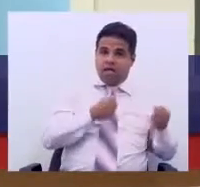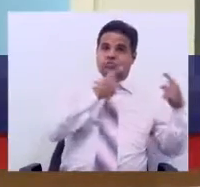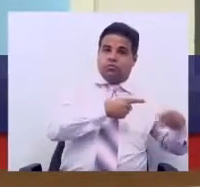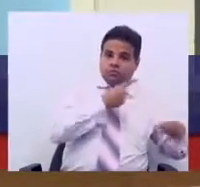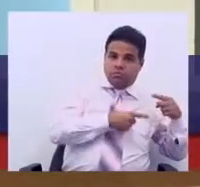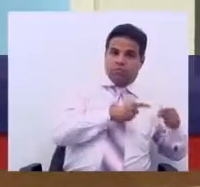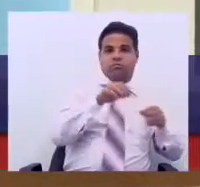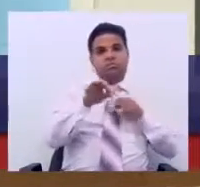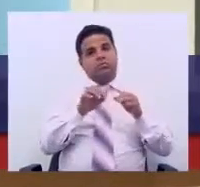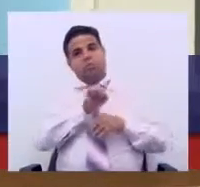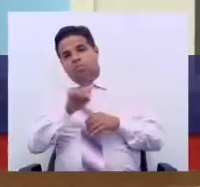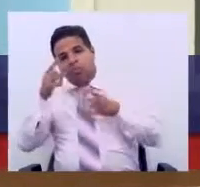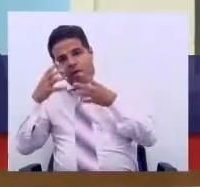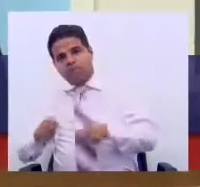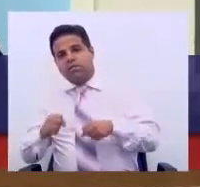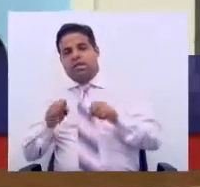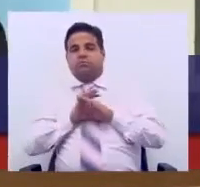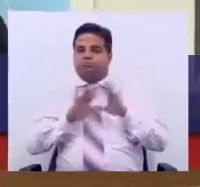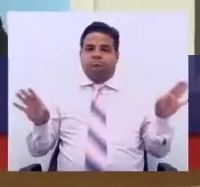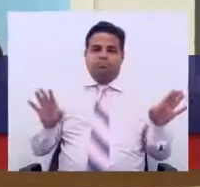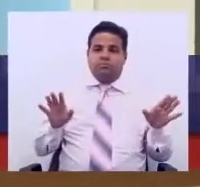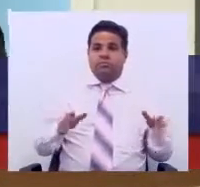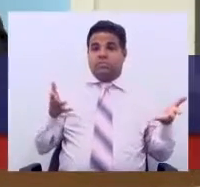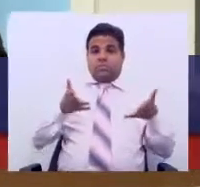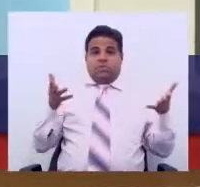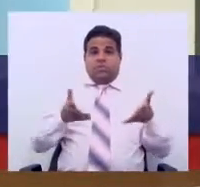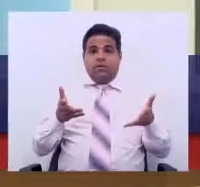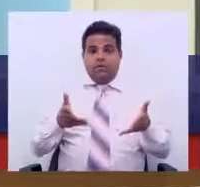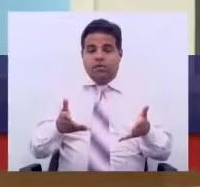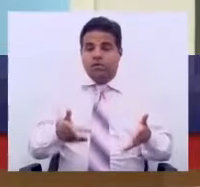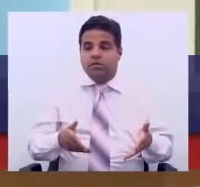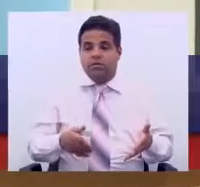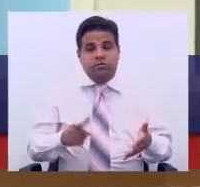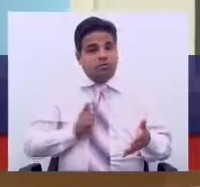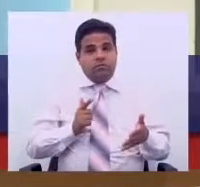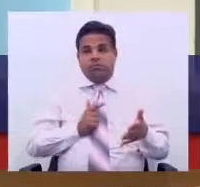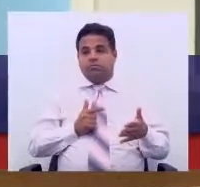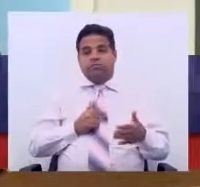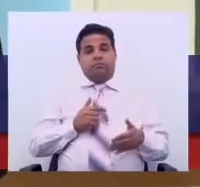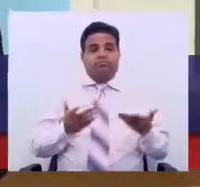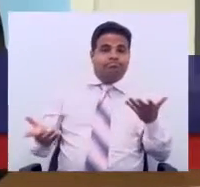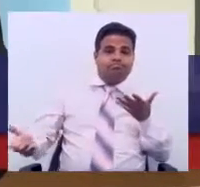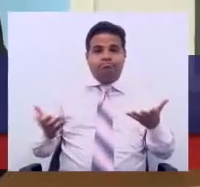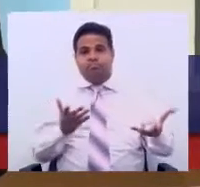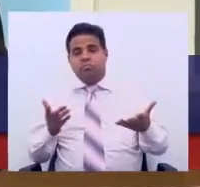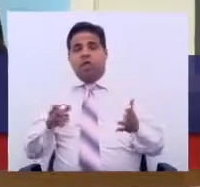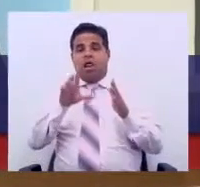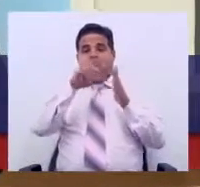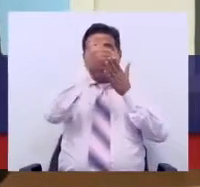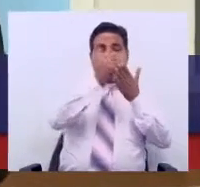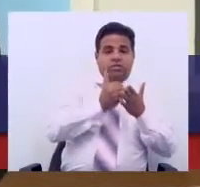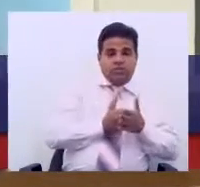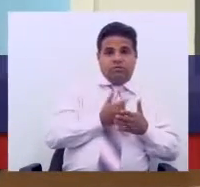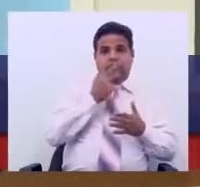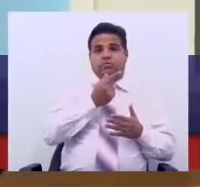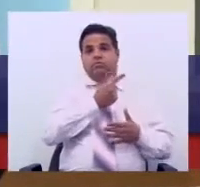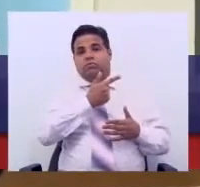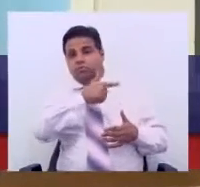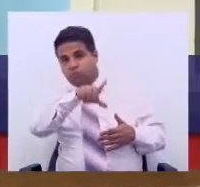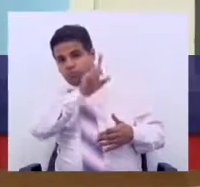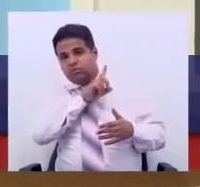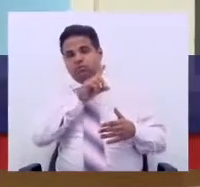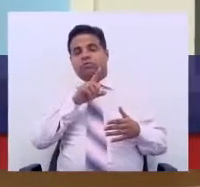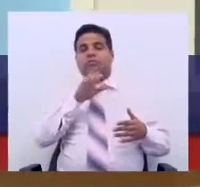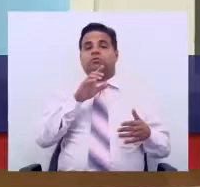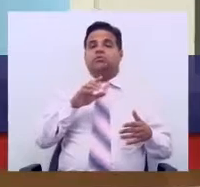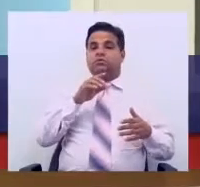desse projeto ou não aceita. Só que agora nós temos uma vacância, a legislação, eu falei na última sessão,